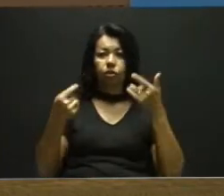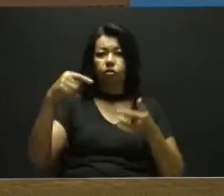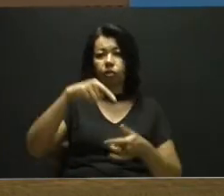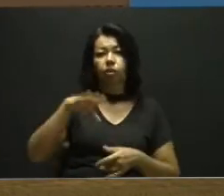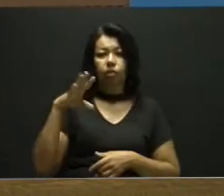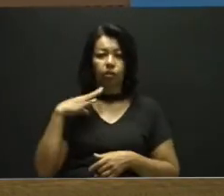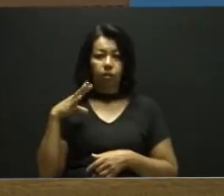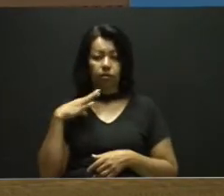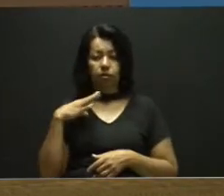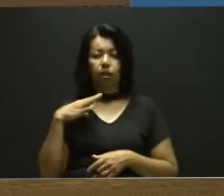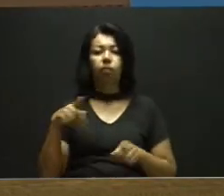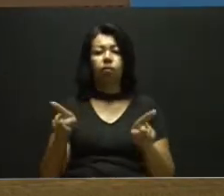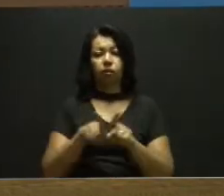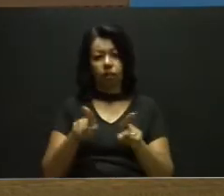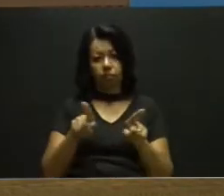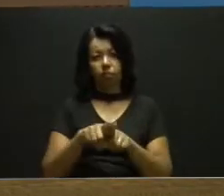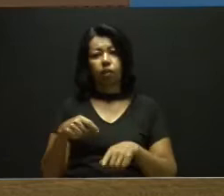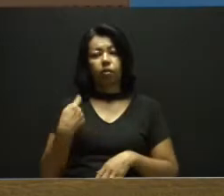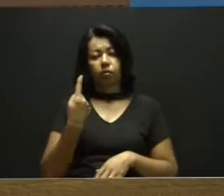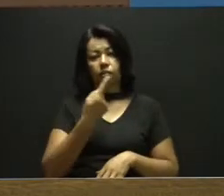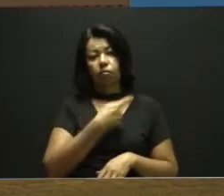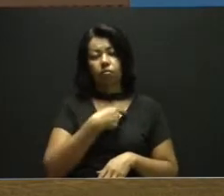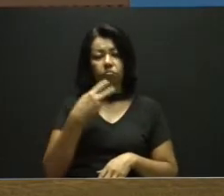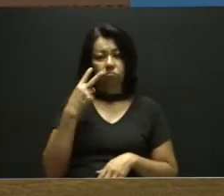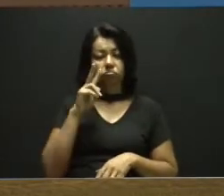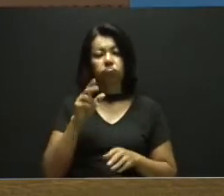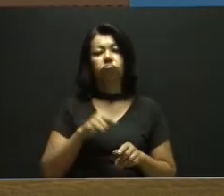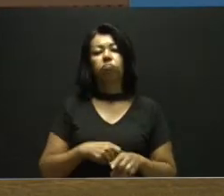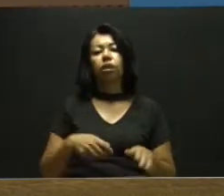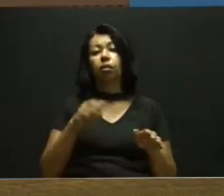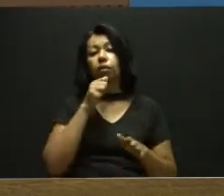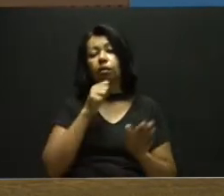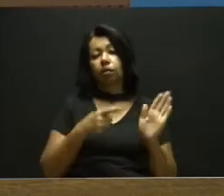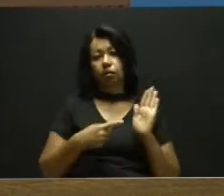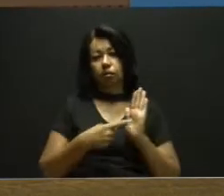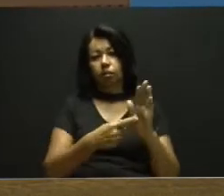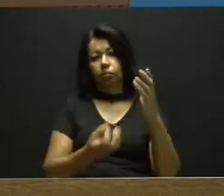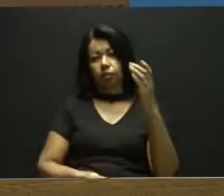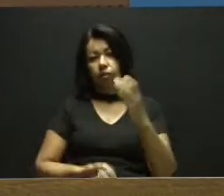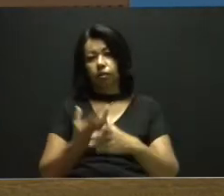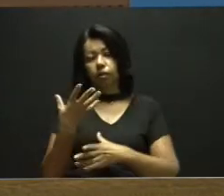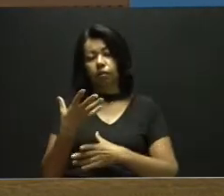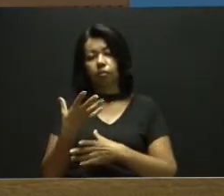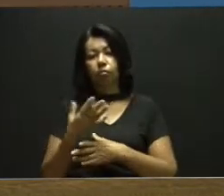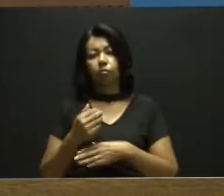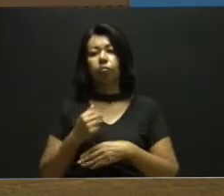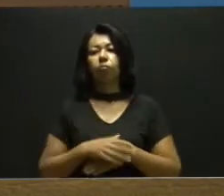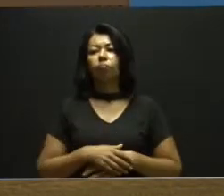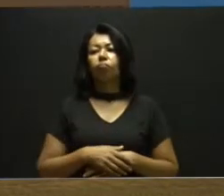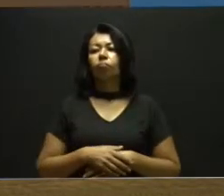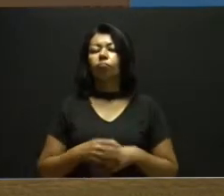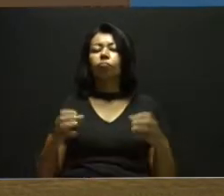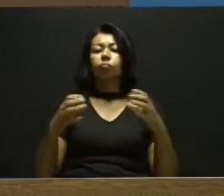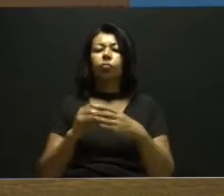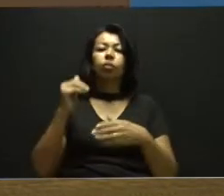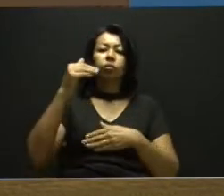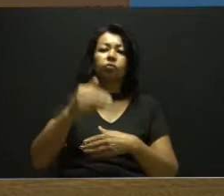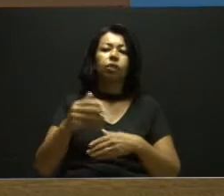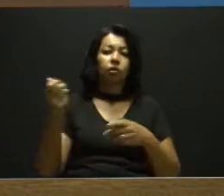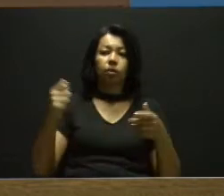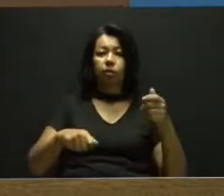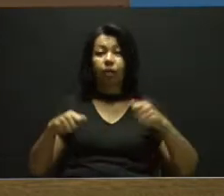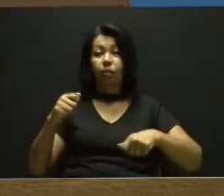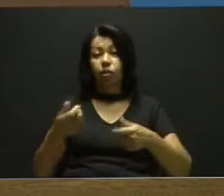o nosso referencial ser criadora da linha de frente da banda só me trouxe orgulho